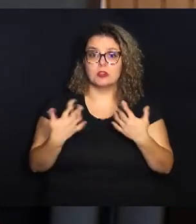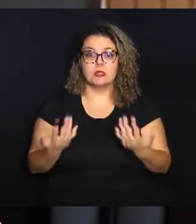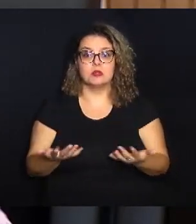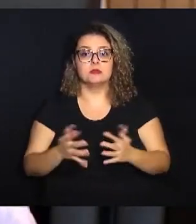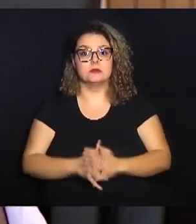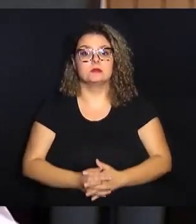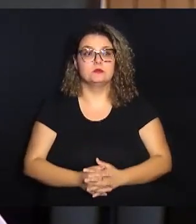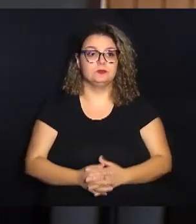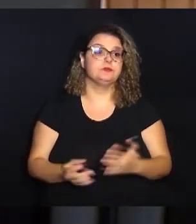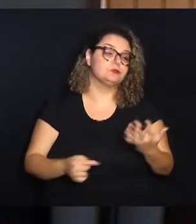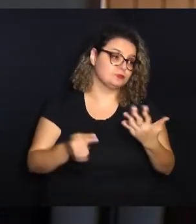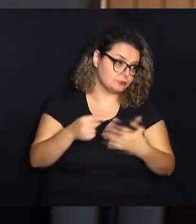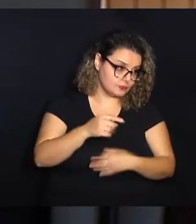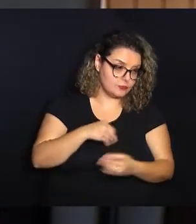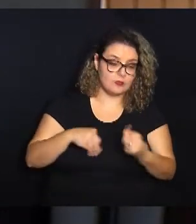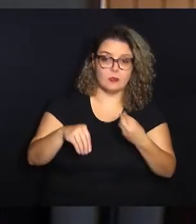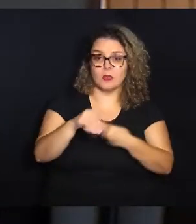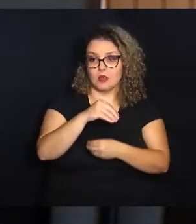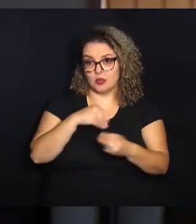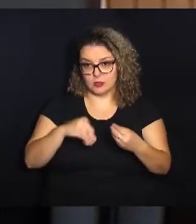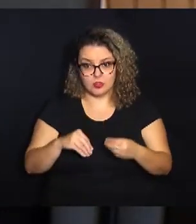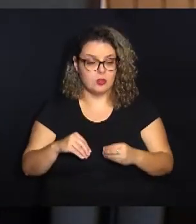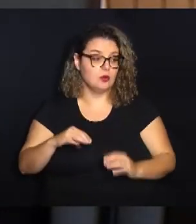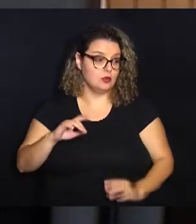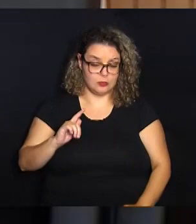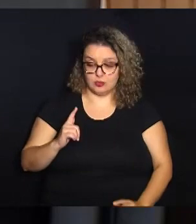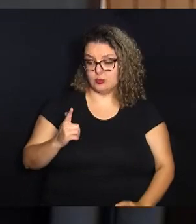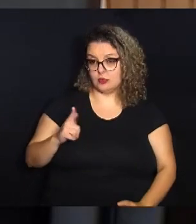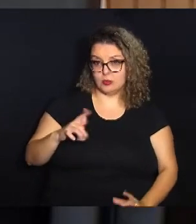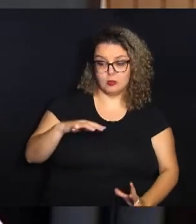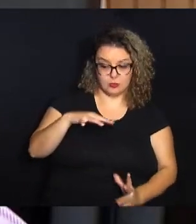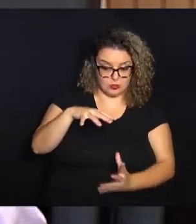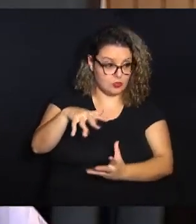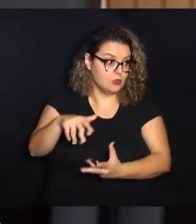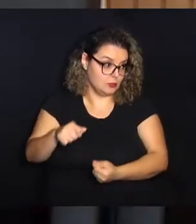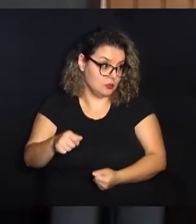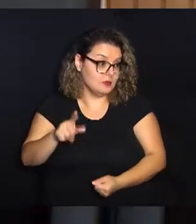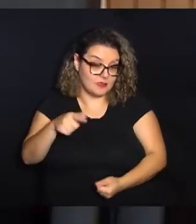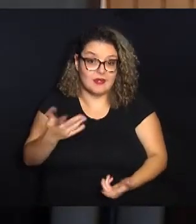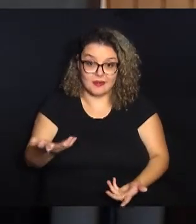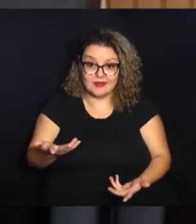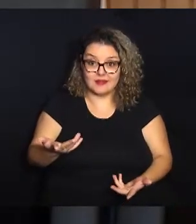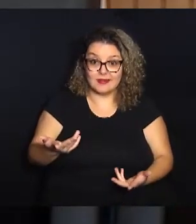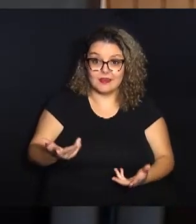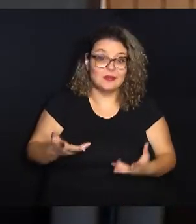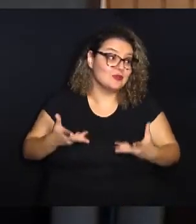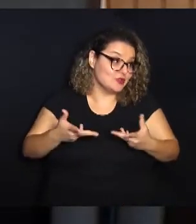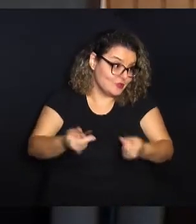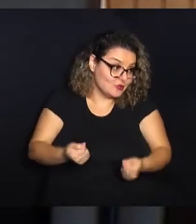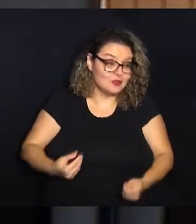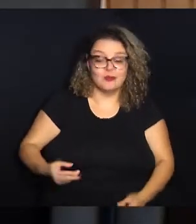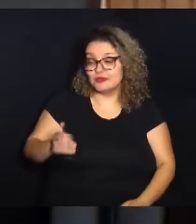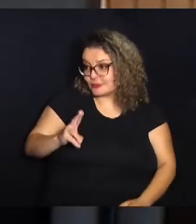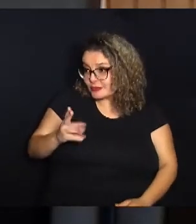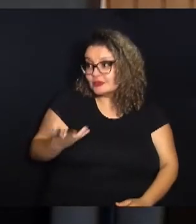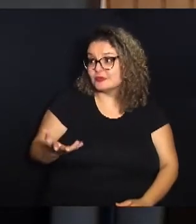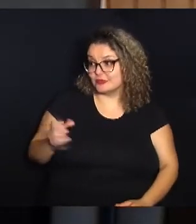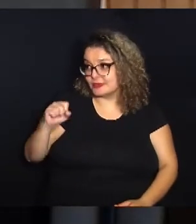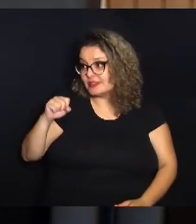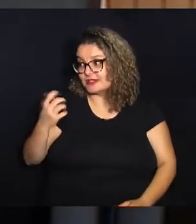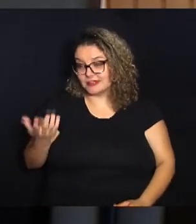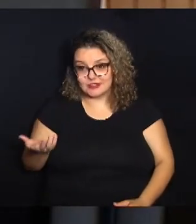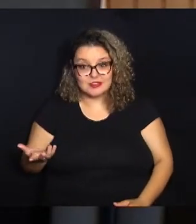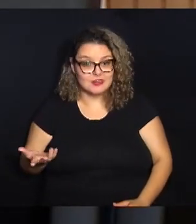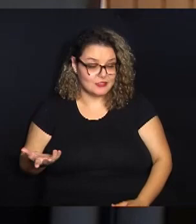e das questões que envolvem aí o planeta, na verdade, né? Que é uma casa comum, né? No que